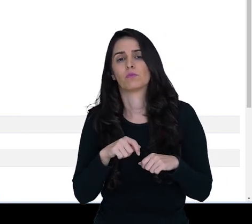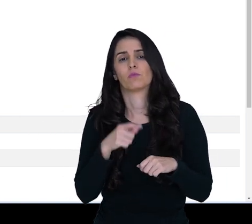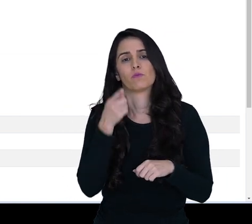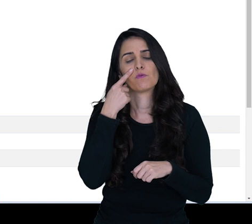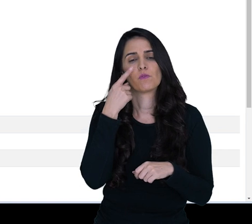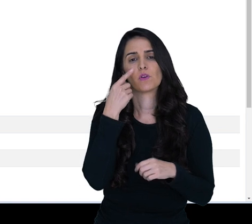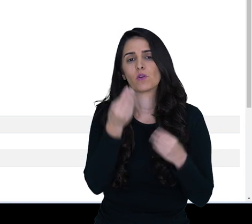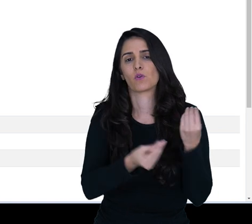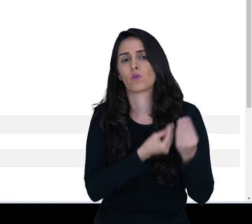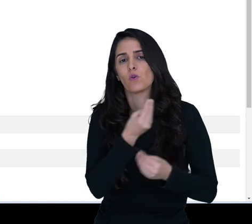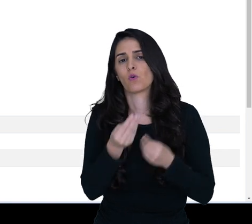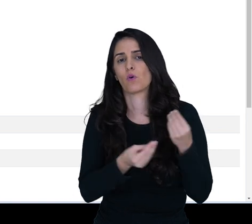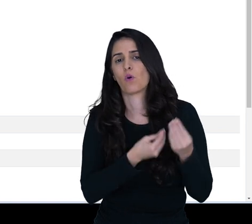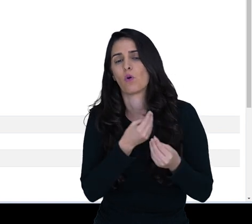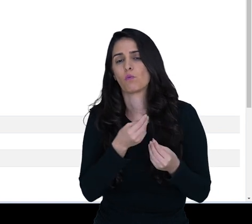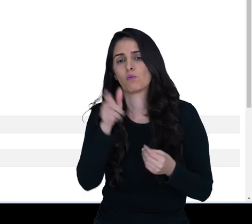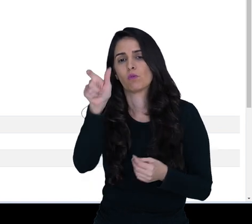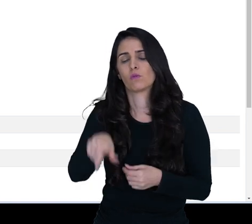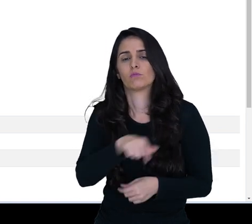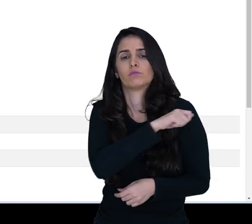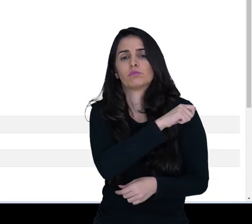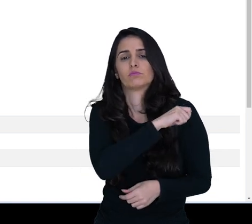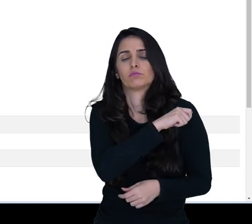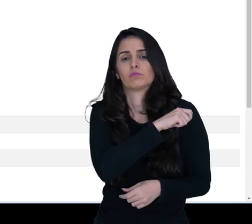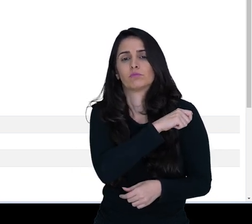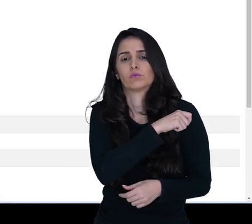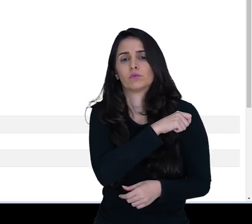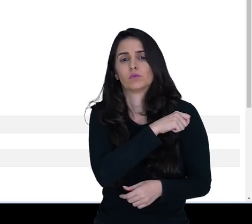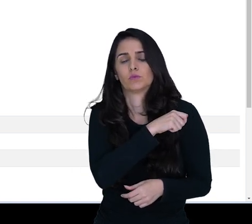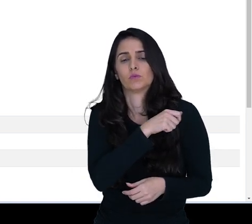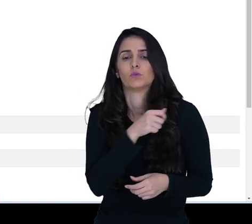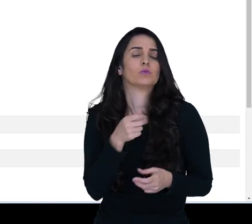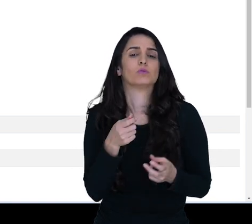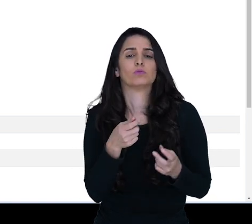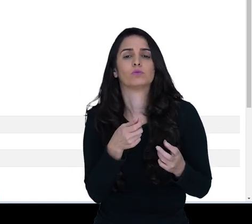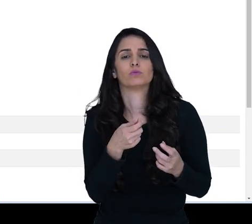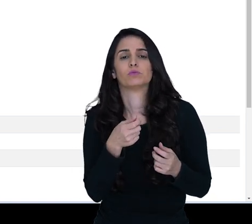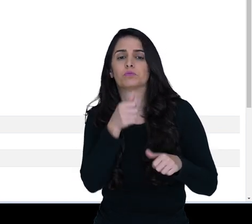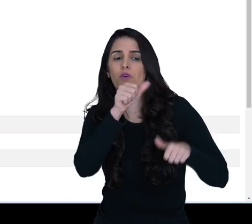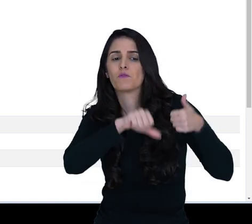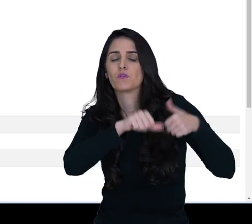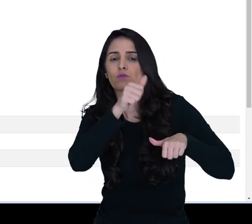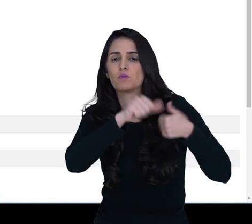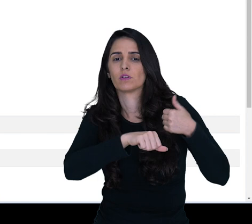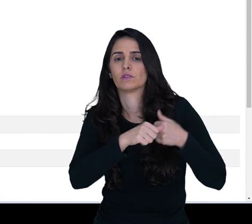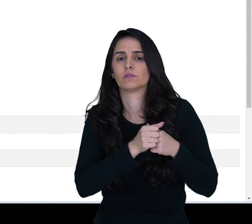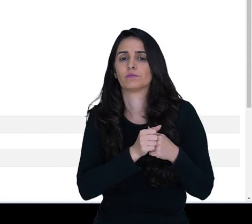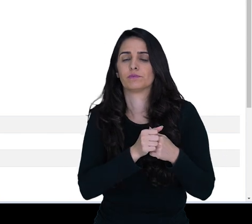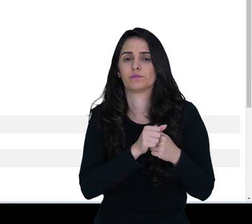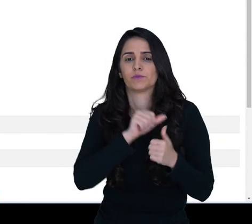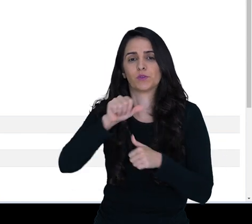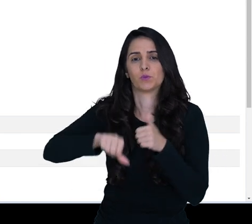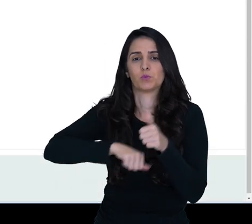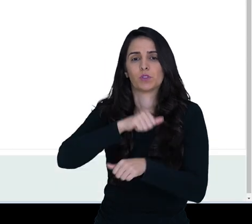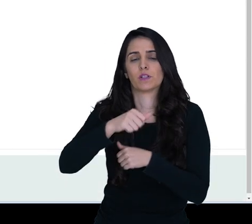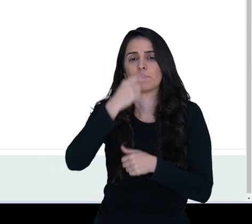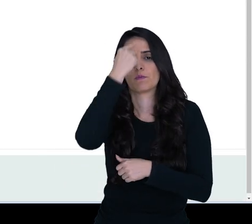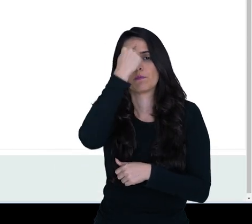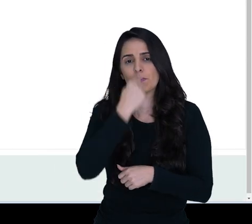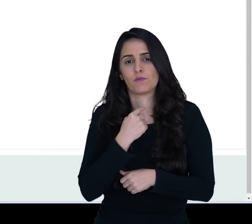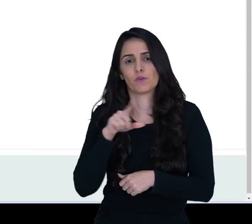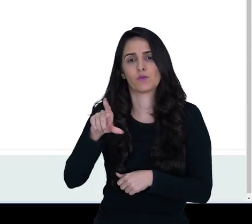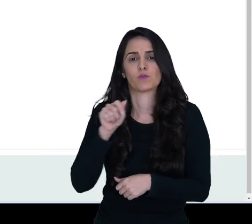Verificar como o aluno visualiza essa rubrica então aqui no bloco do seu perfil você vai mudar papel